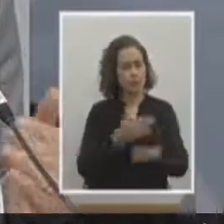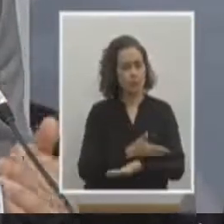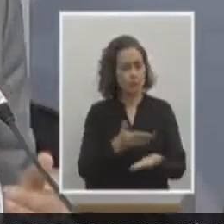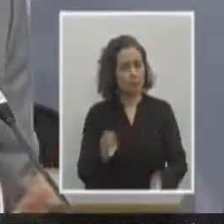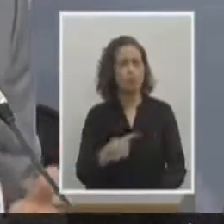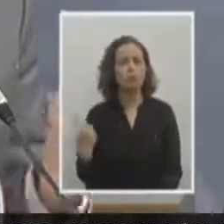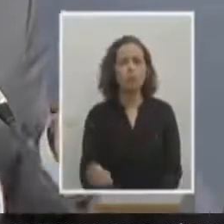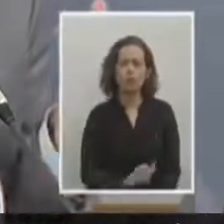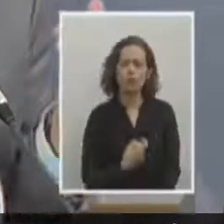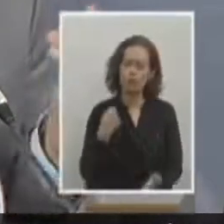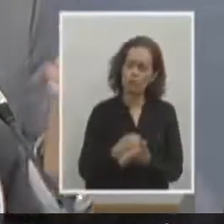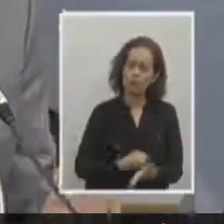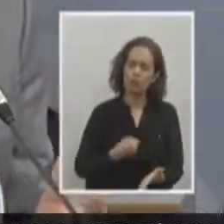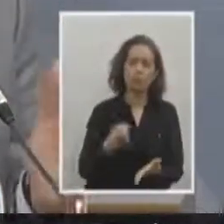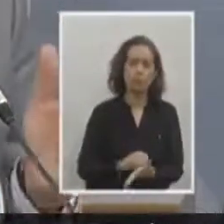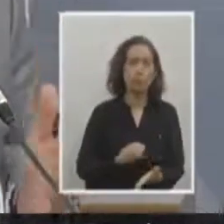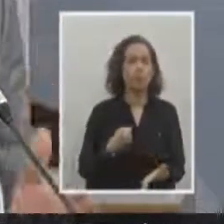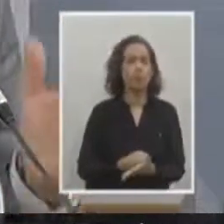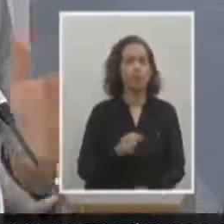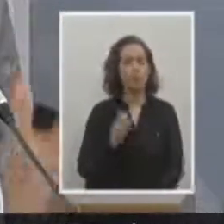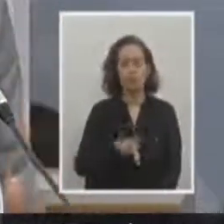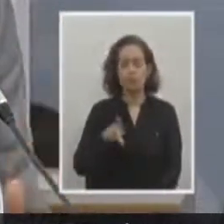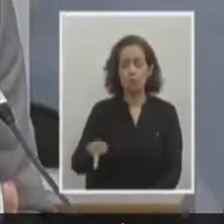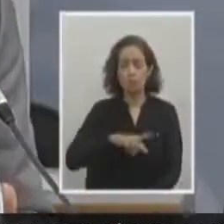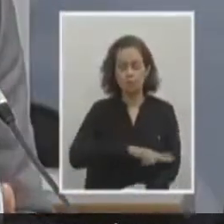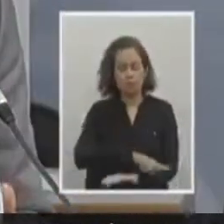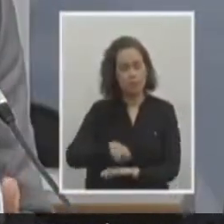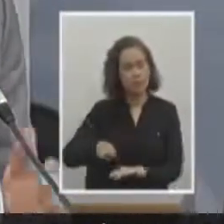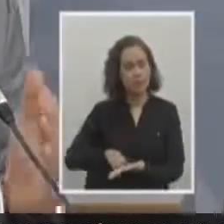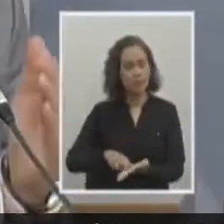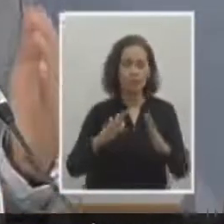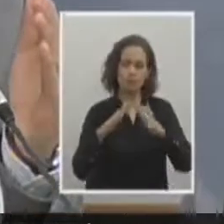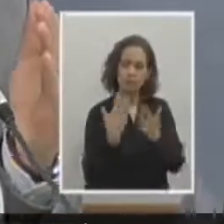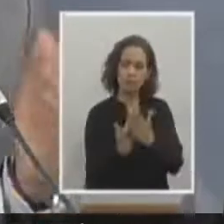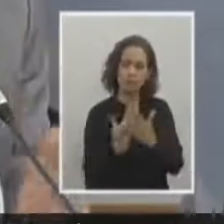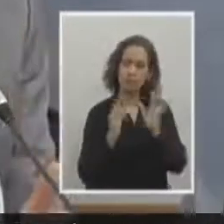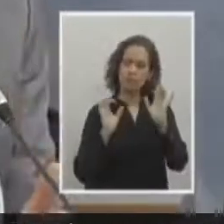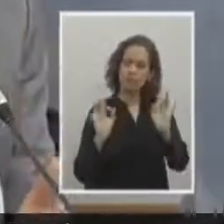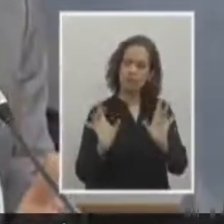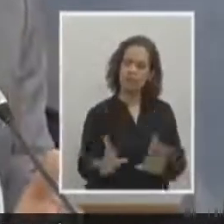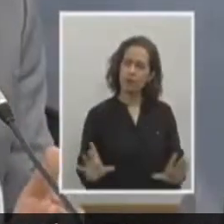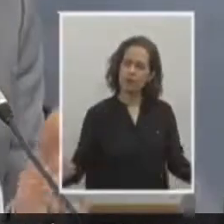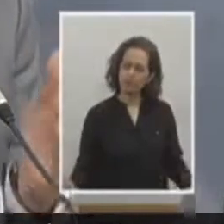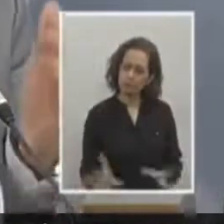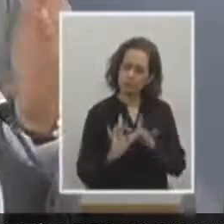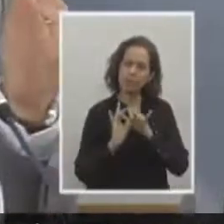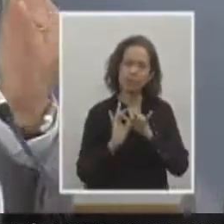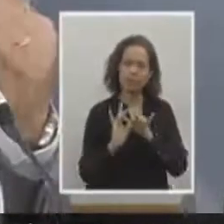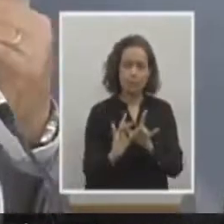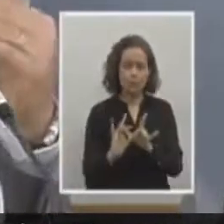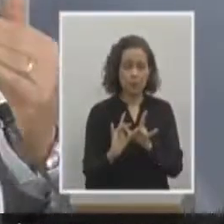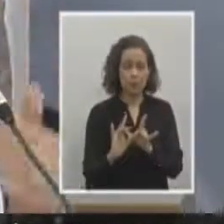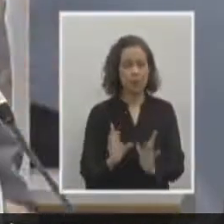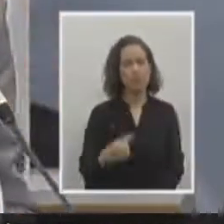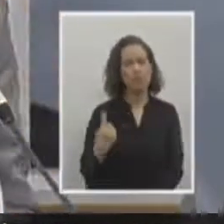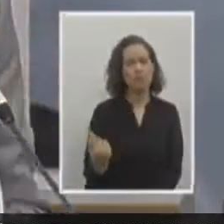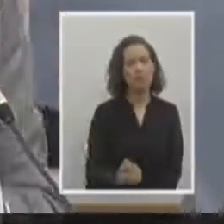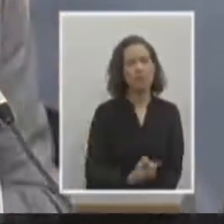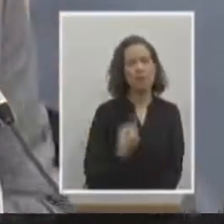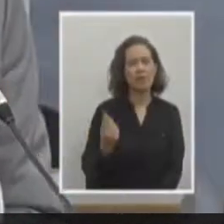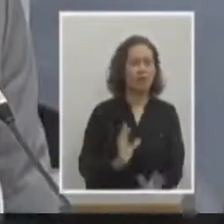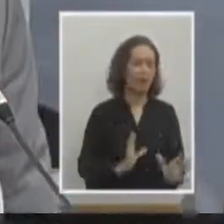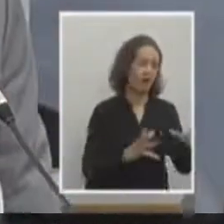vamos lutar pelos professores da escola especial. Vamos ser unidos. Para nós não interessa designados